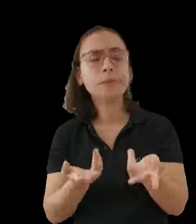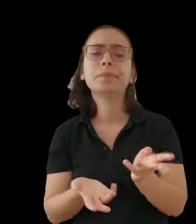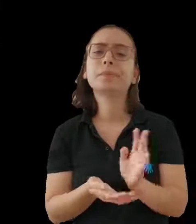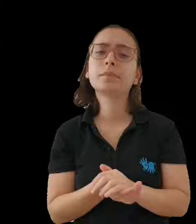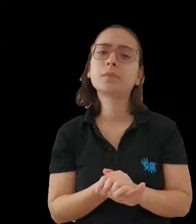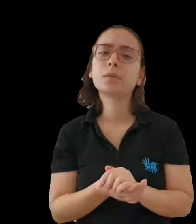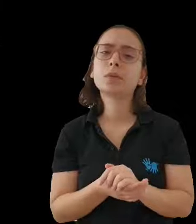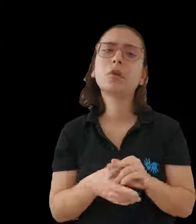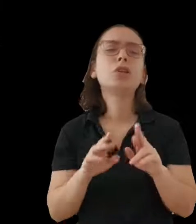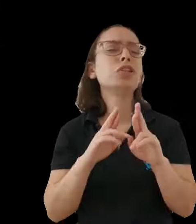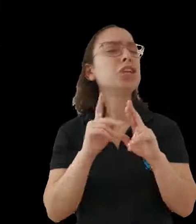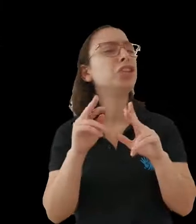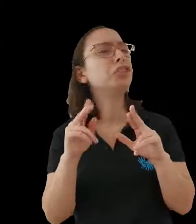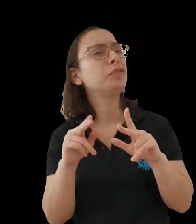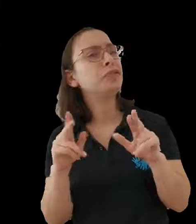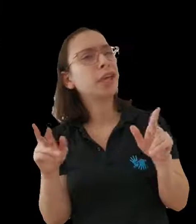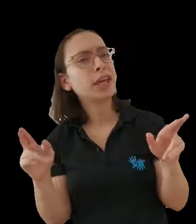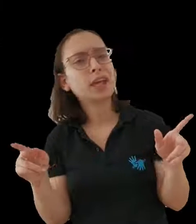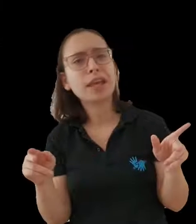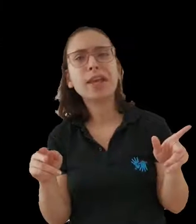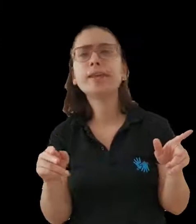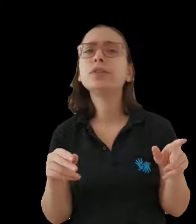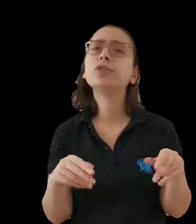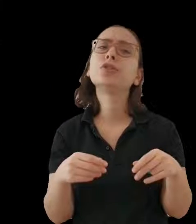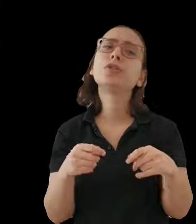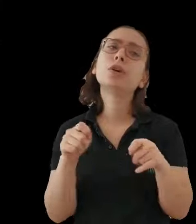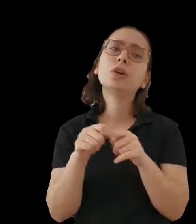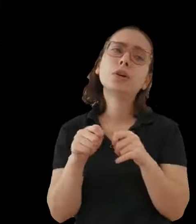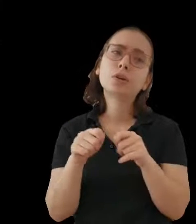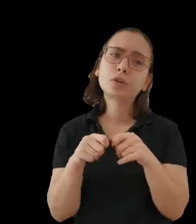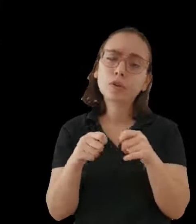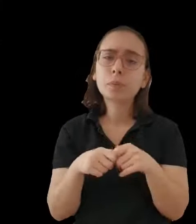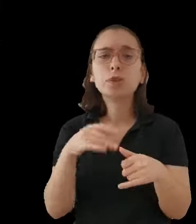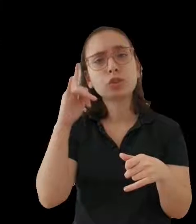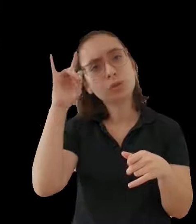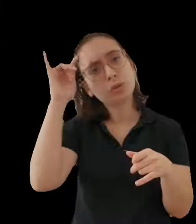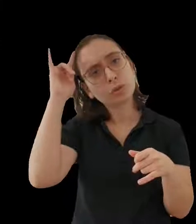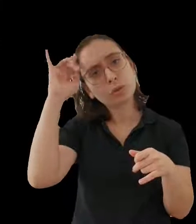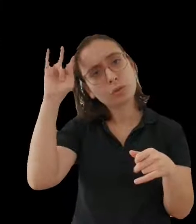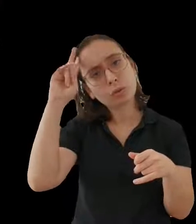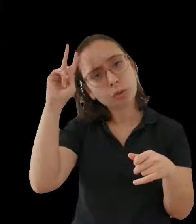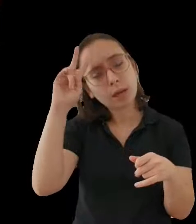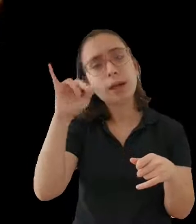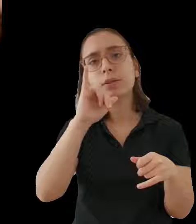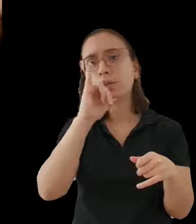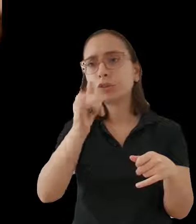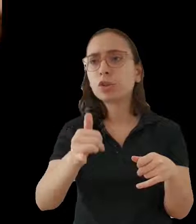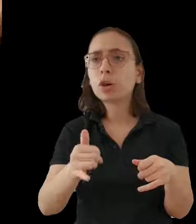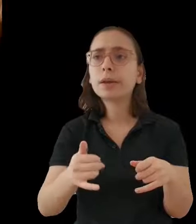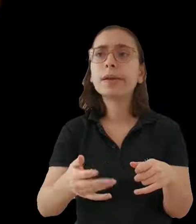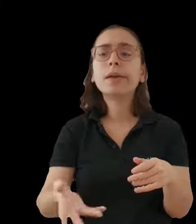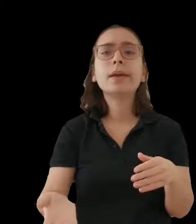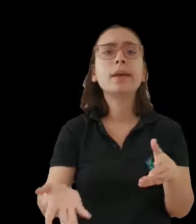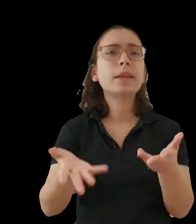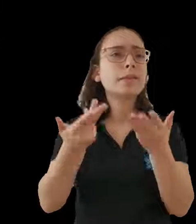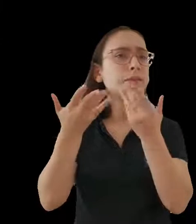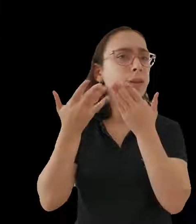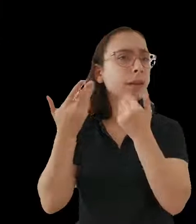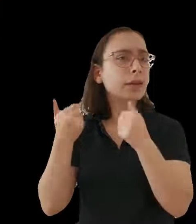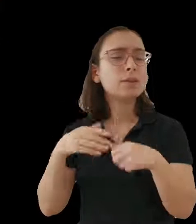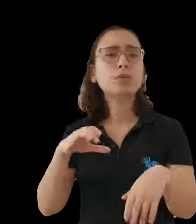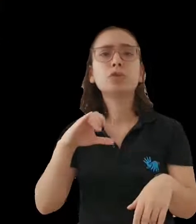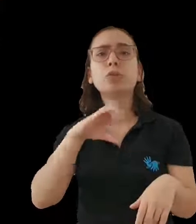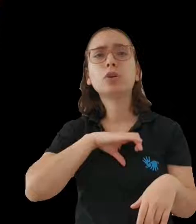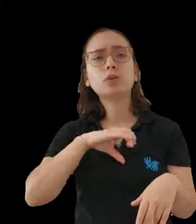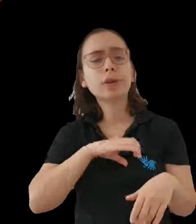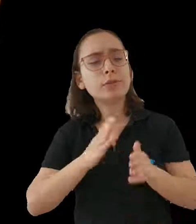contei para vocês tem muitas versões diferentes. É uma história que veio de Portugal, sei lá, lá